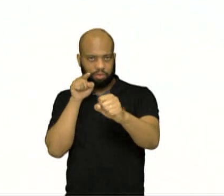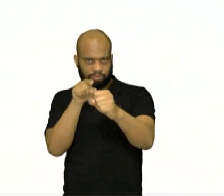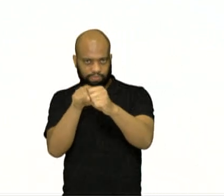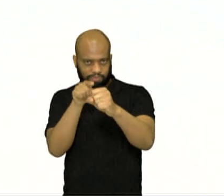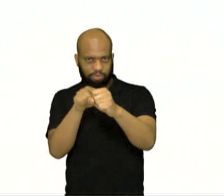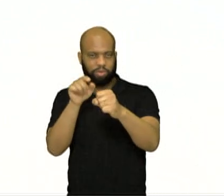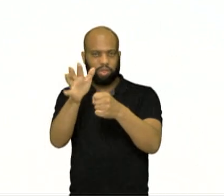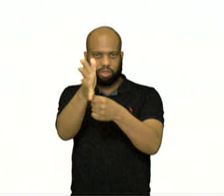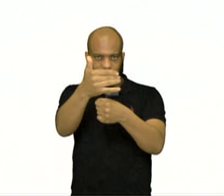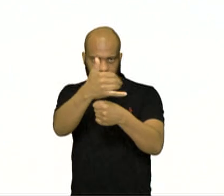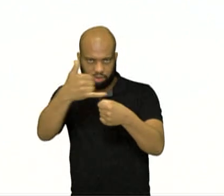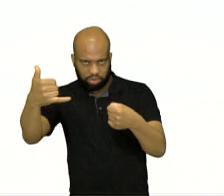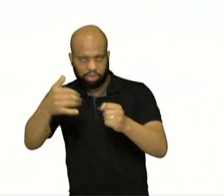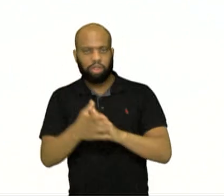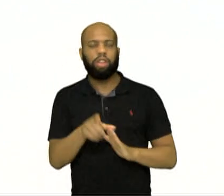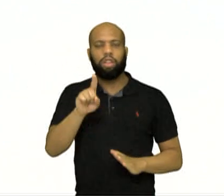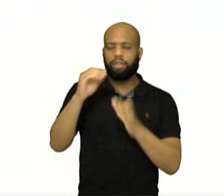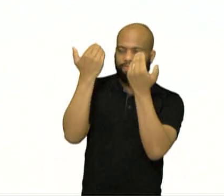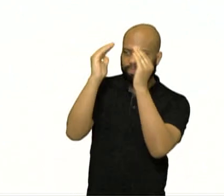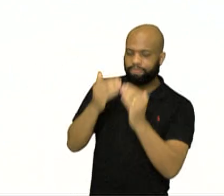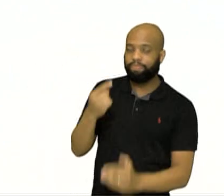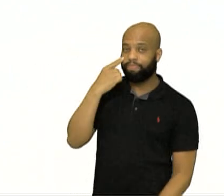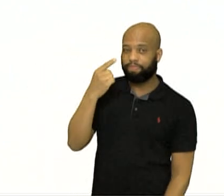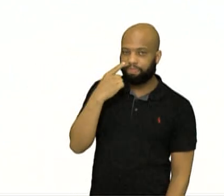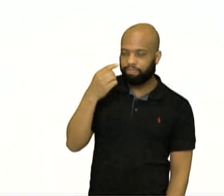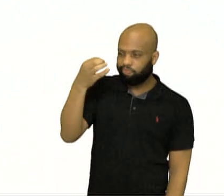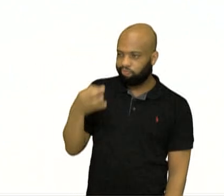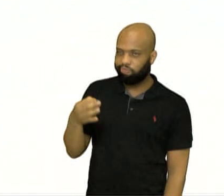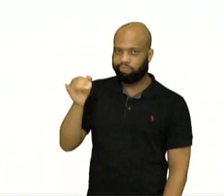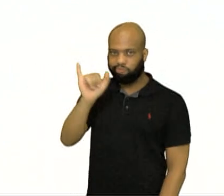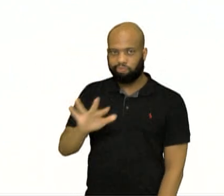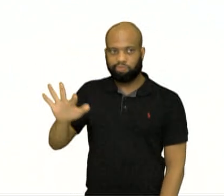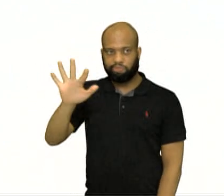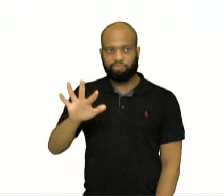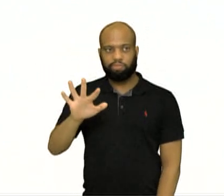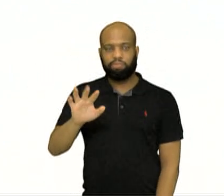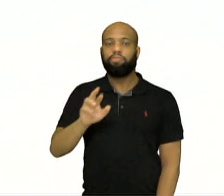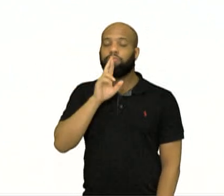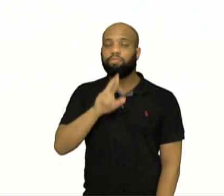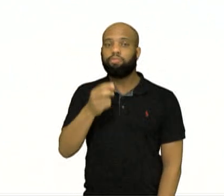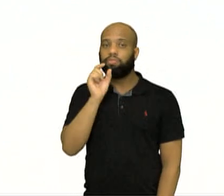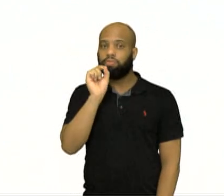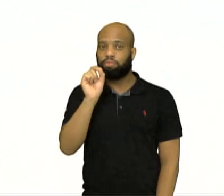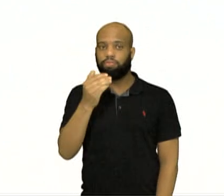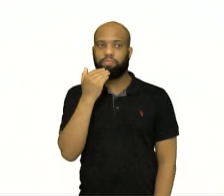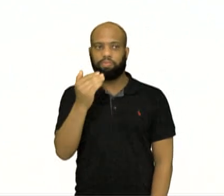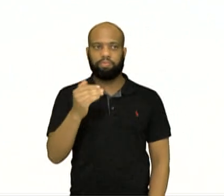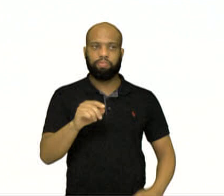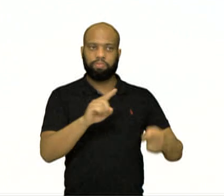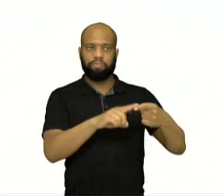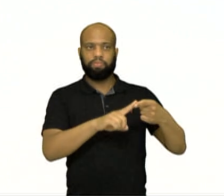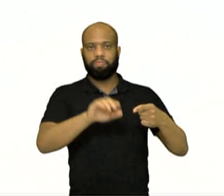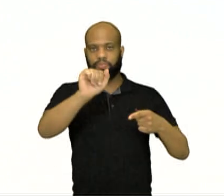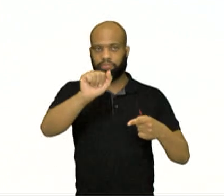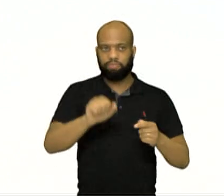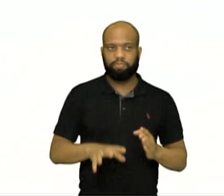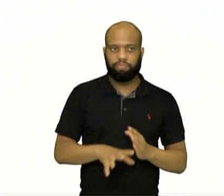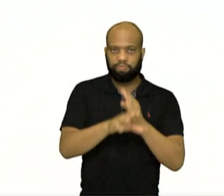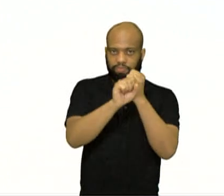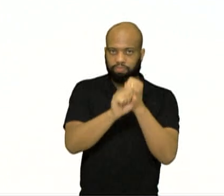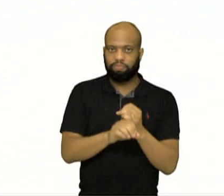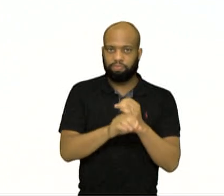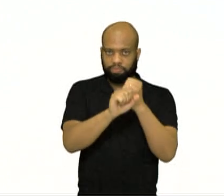aqui. Analise cuidadosamente a figura e faça o que se pede. Letra A. Calcule o trabalho realizado